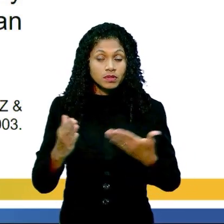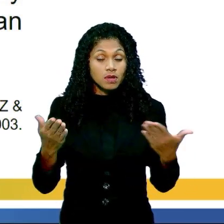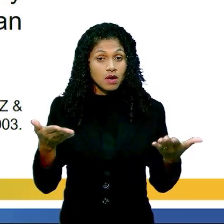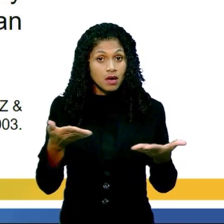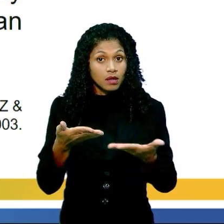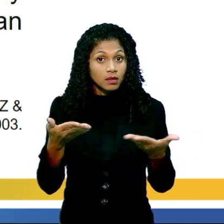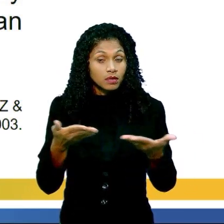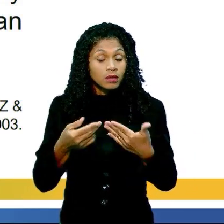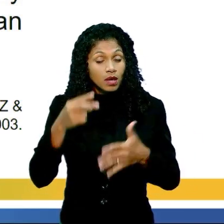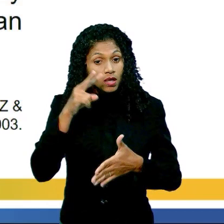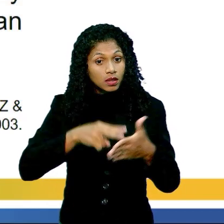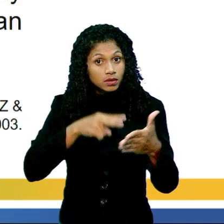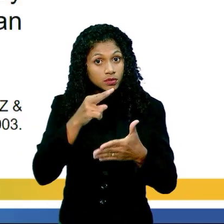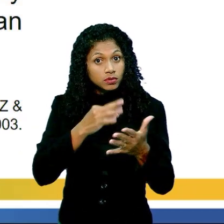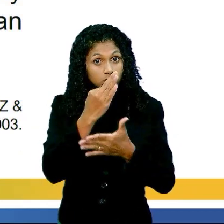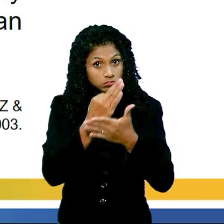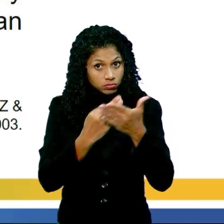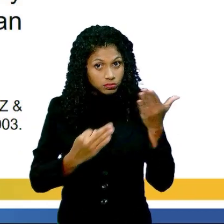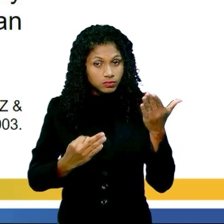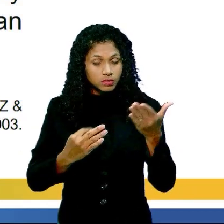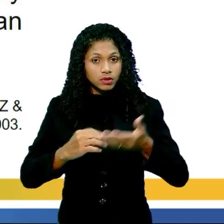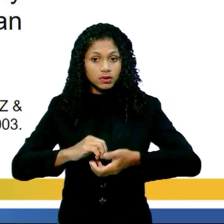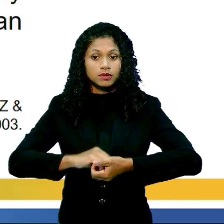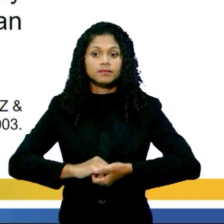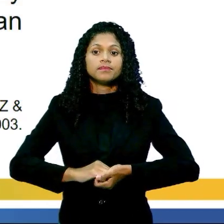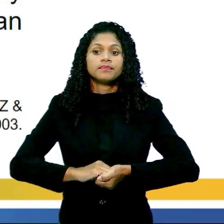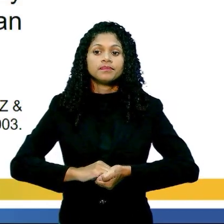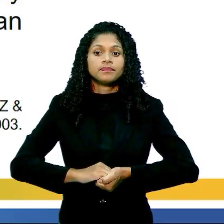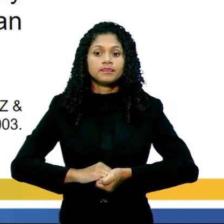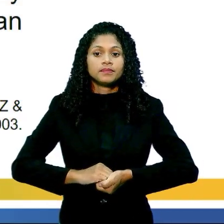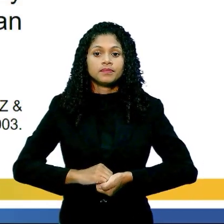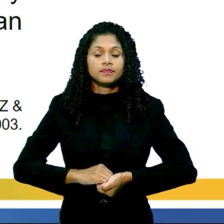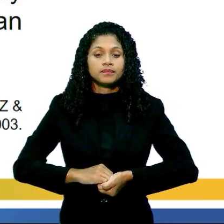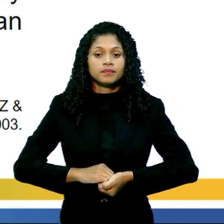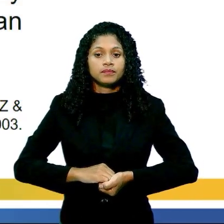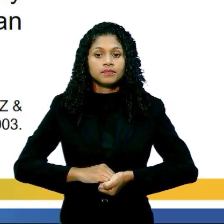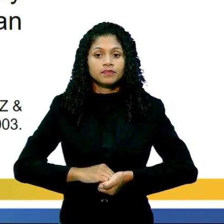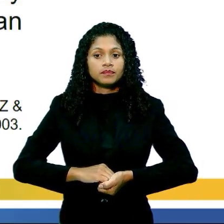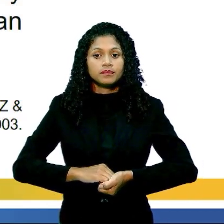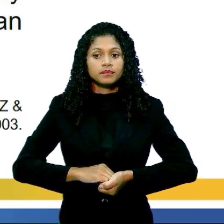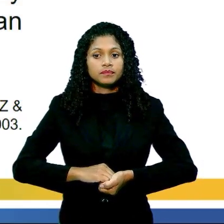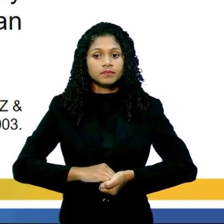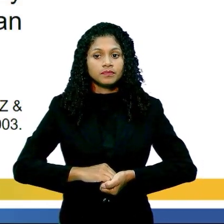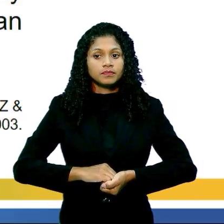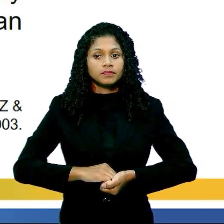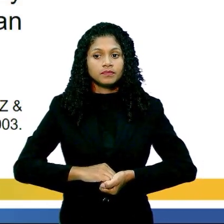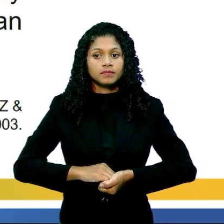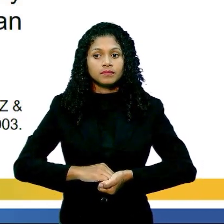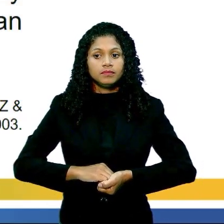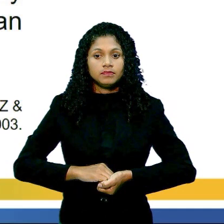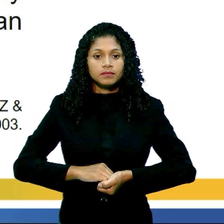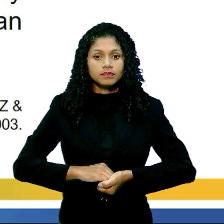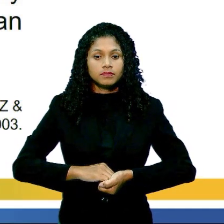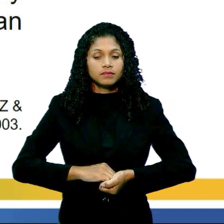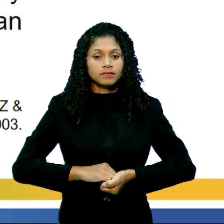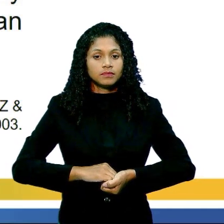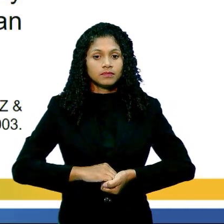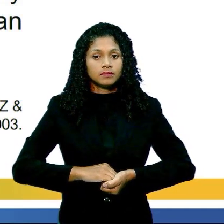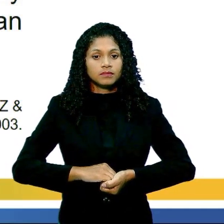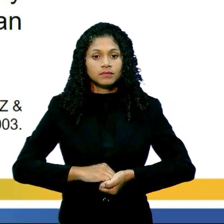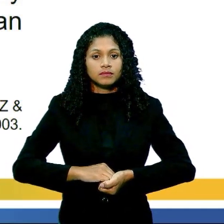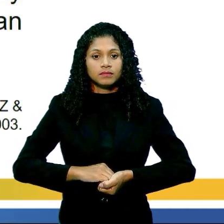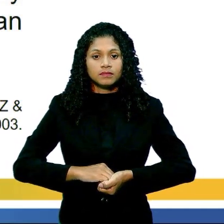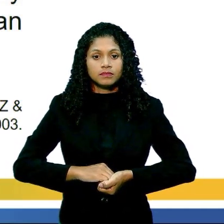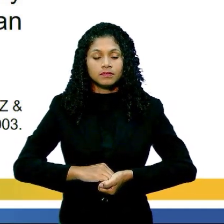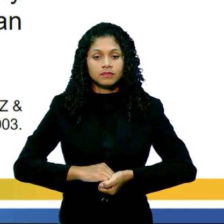do texto. Why am I compelled to write? Because the writing saves me from this